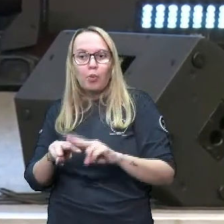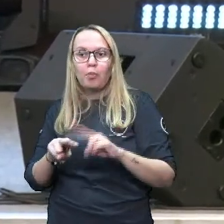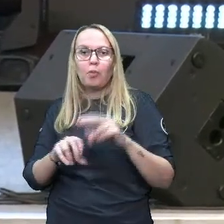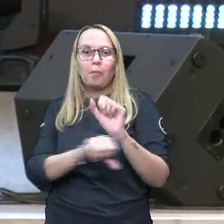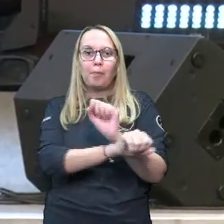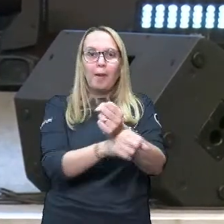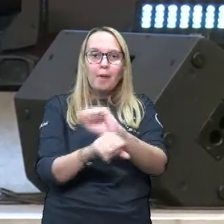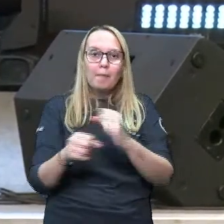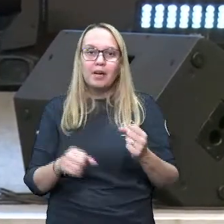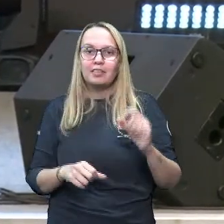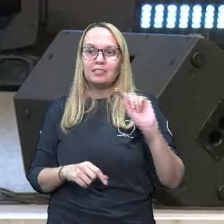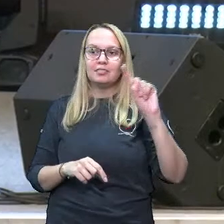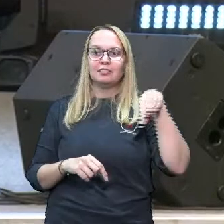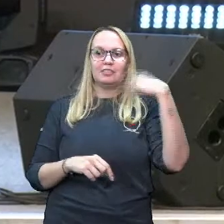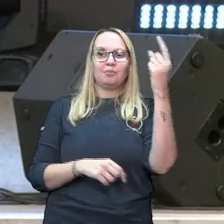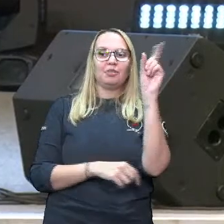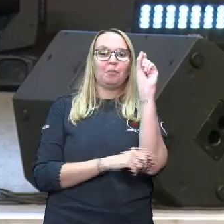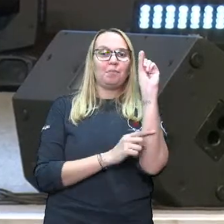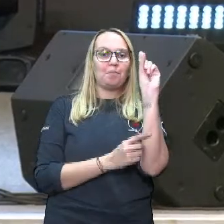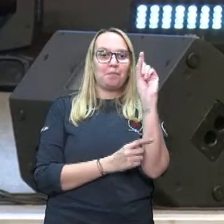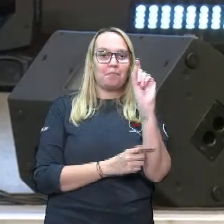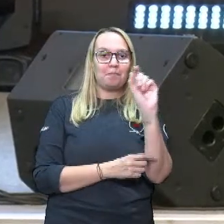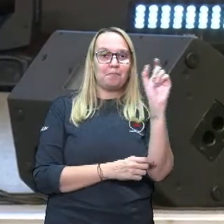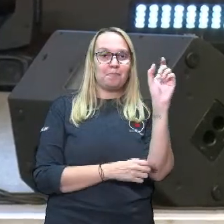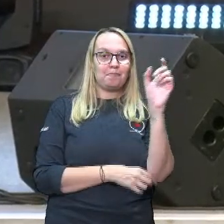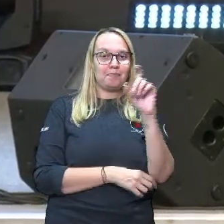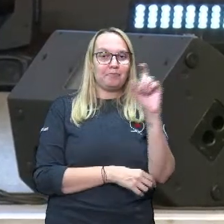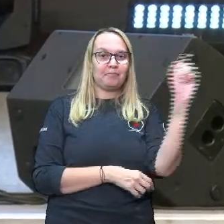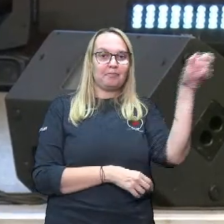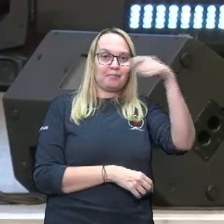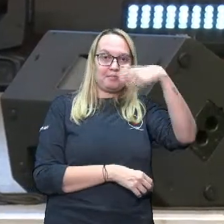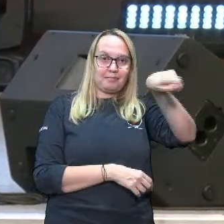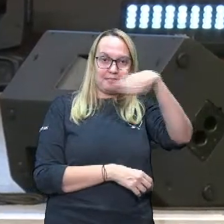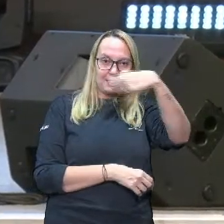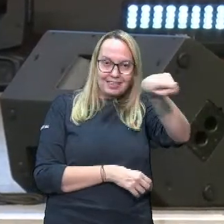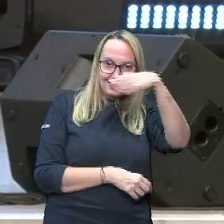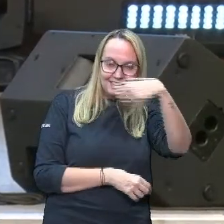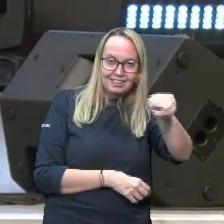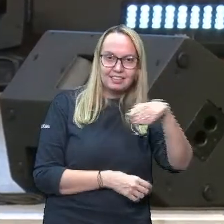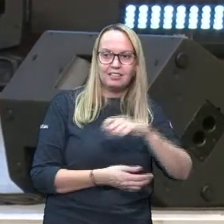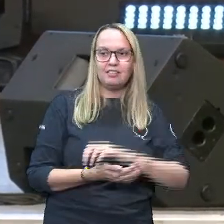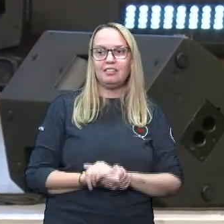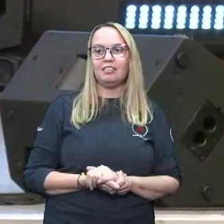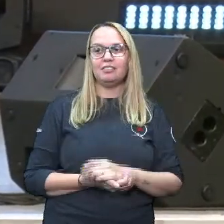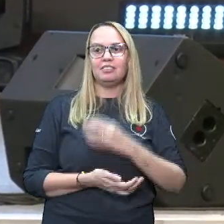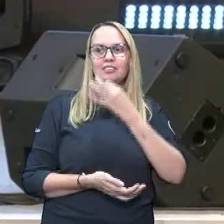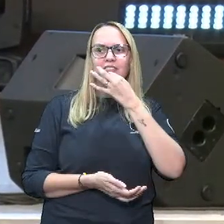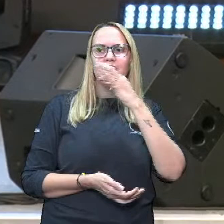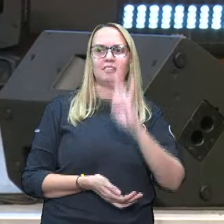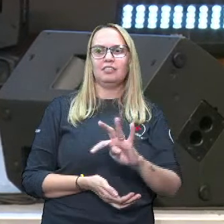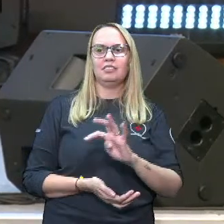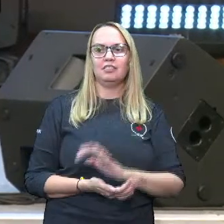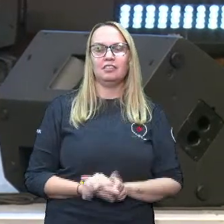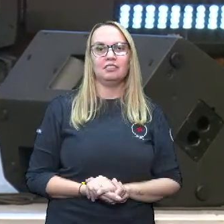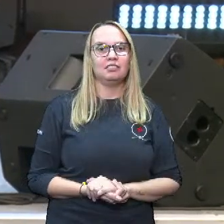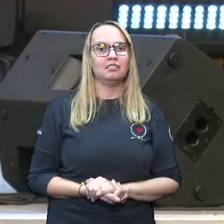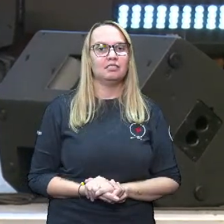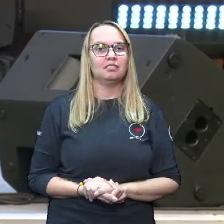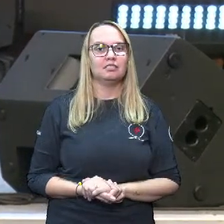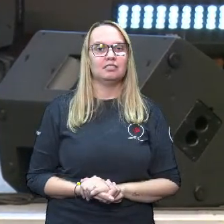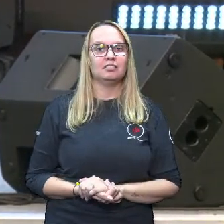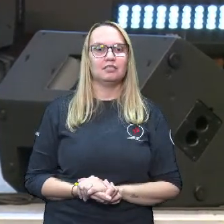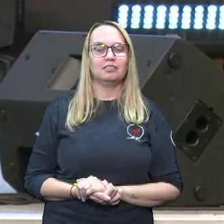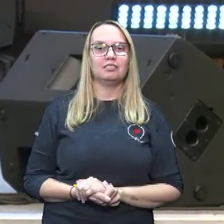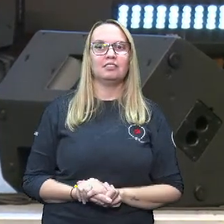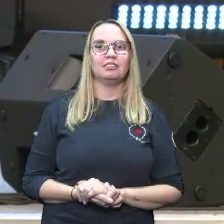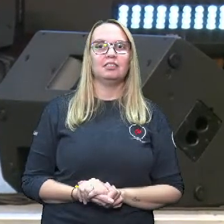galo cantou, esse mesmo Pedro estava gritando para todo mundo ouvir: eu não o conheço. E olha que, analisando essa